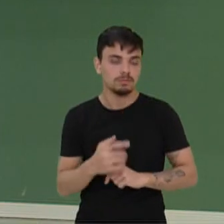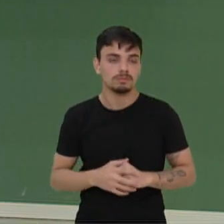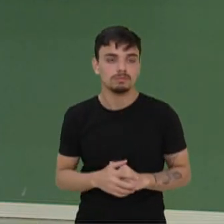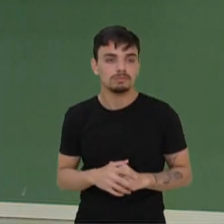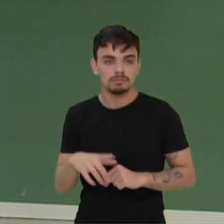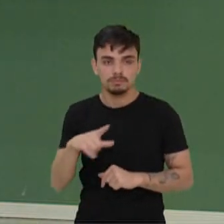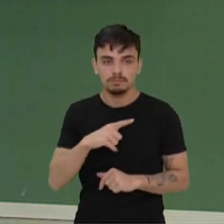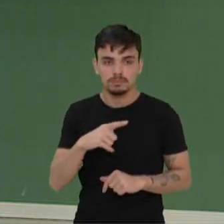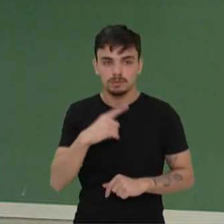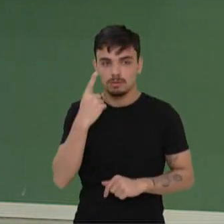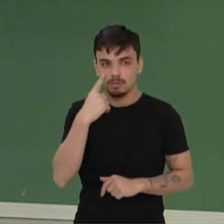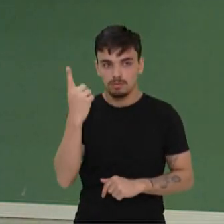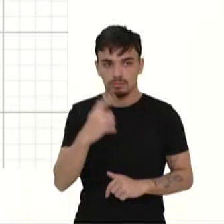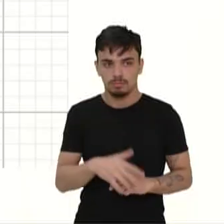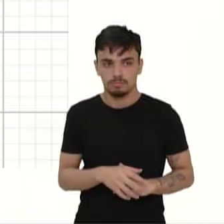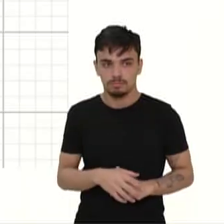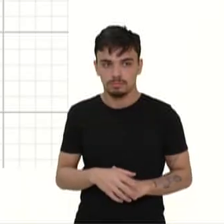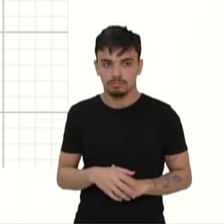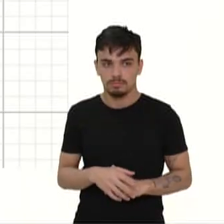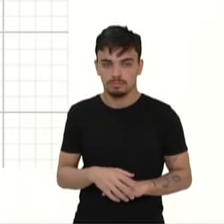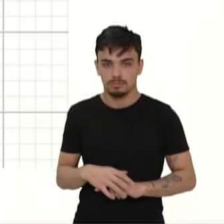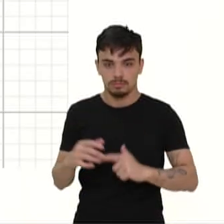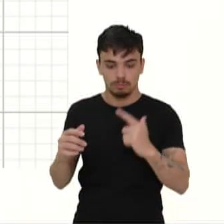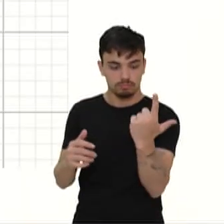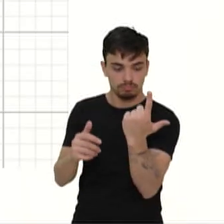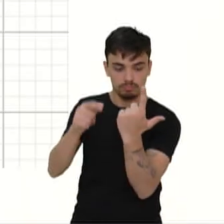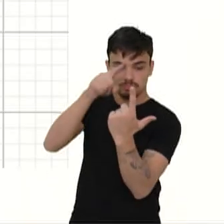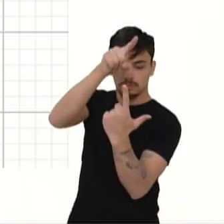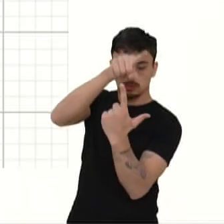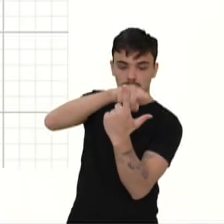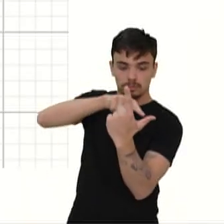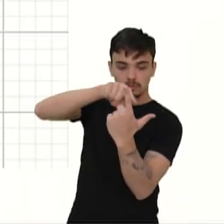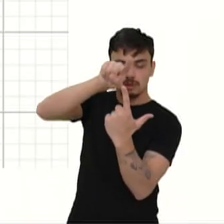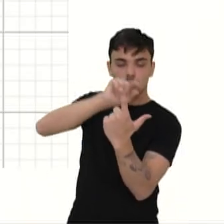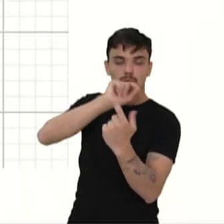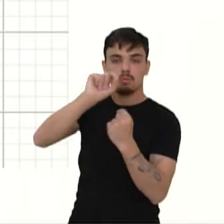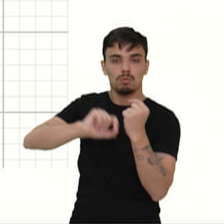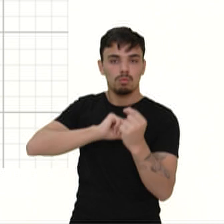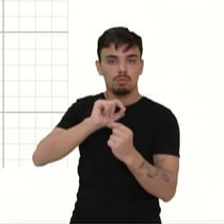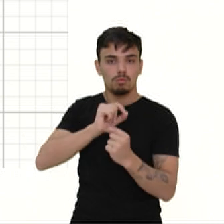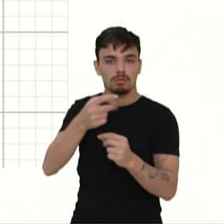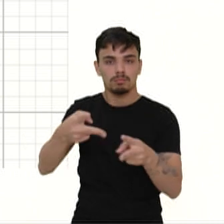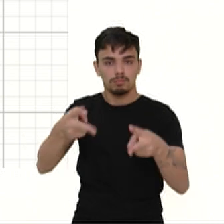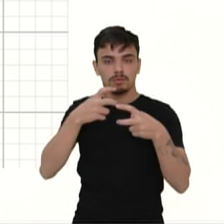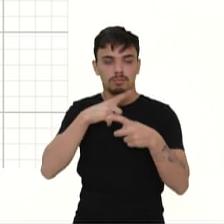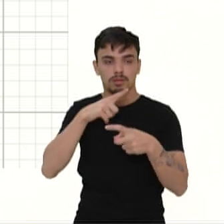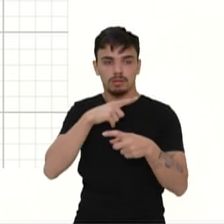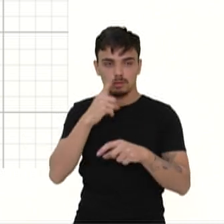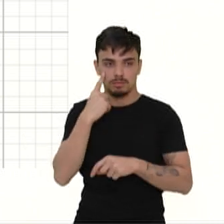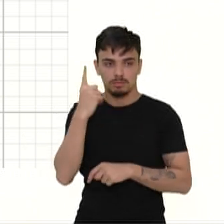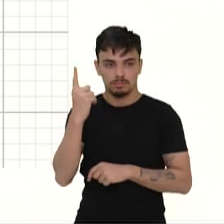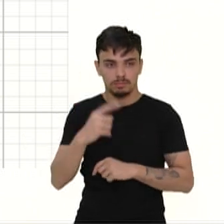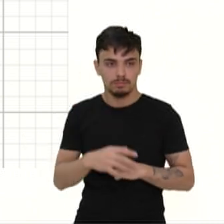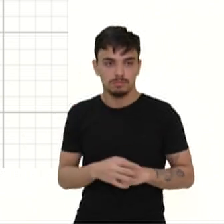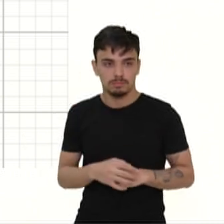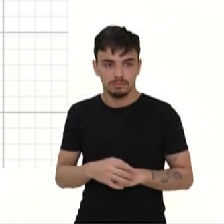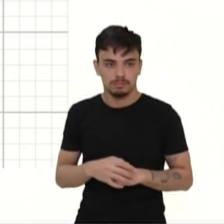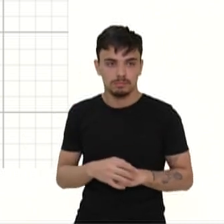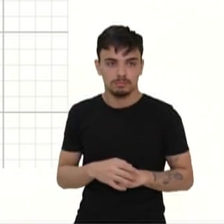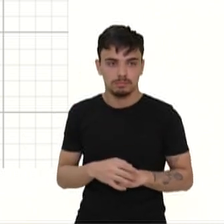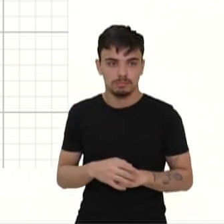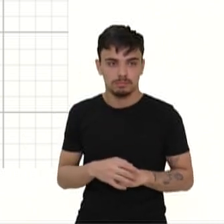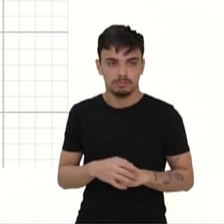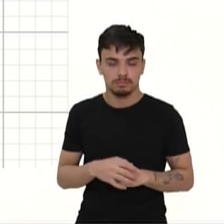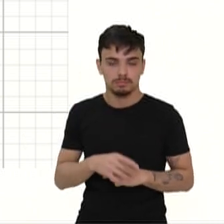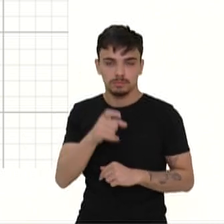Você tem essa parábola, né, concavidade voltada para cima tal, e a gente pode perceber que o vértice está aqui. Pelo gráfico que eu tenho aqui, o x